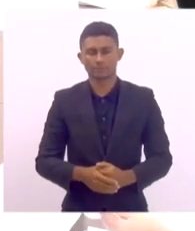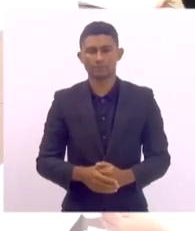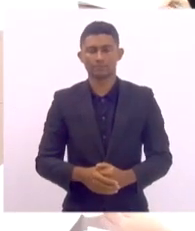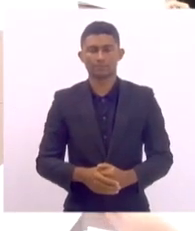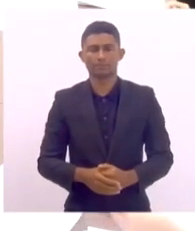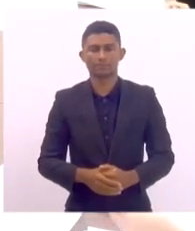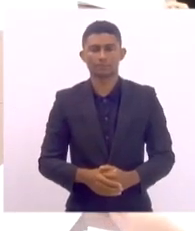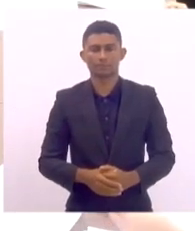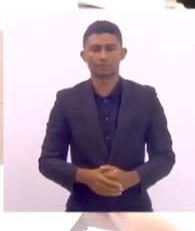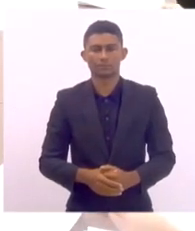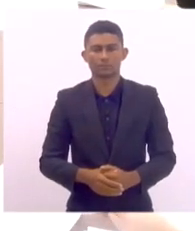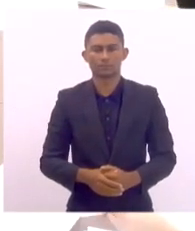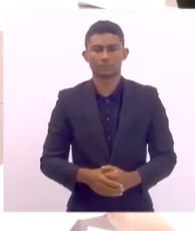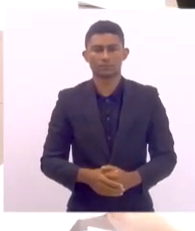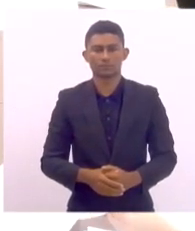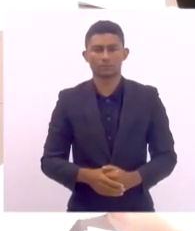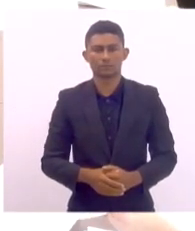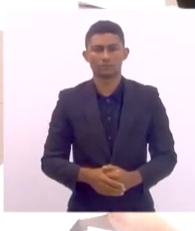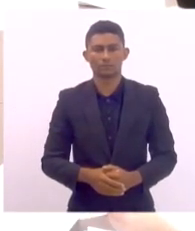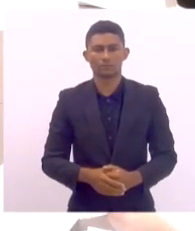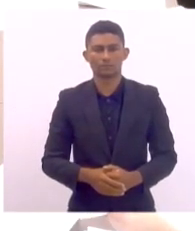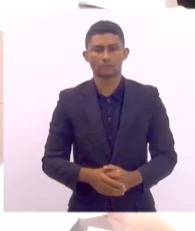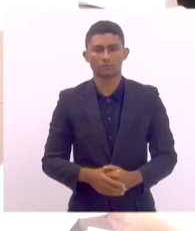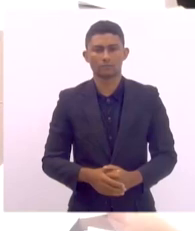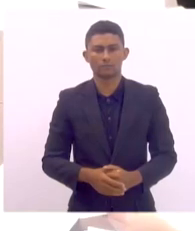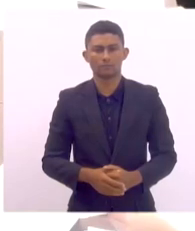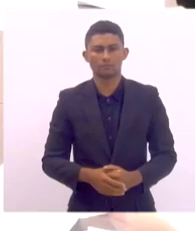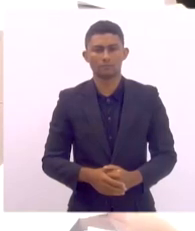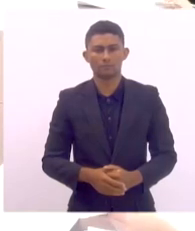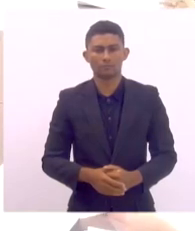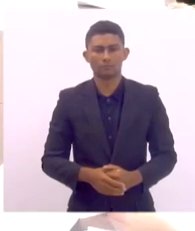É autorizativo. É.